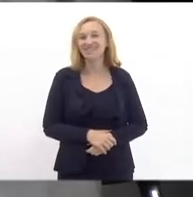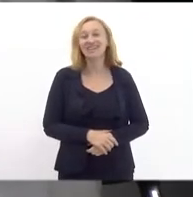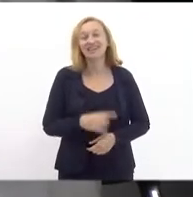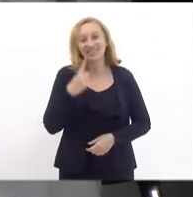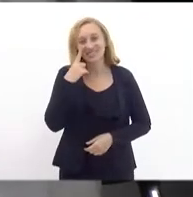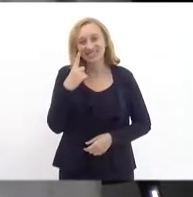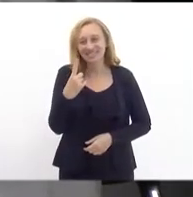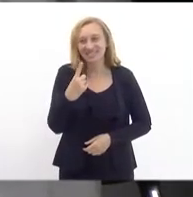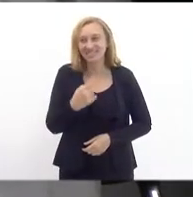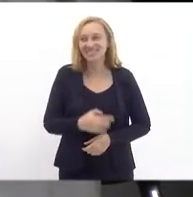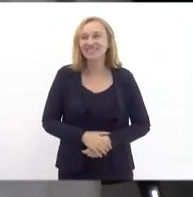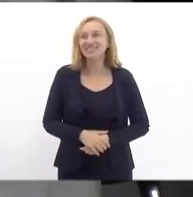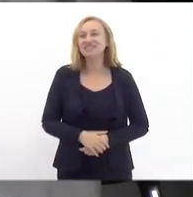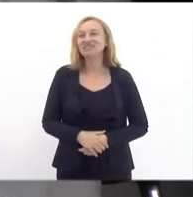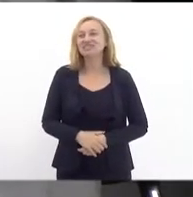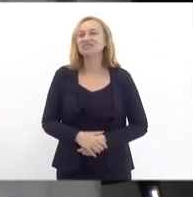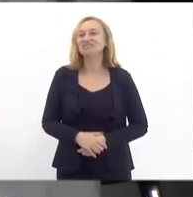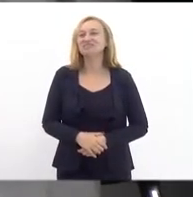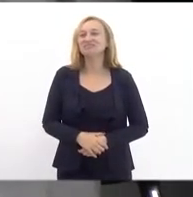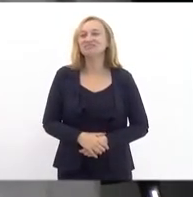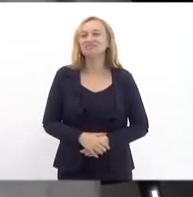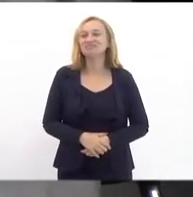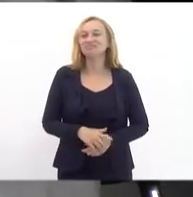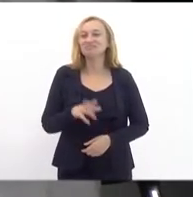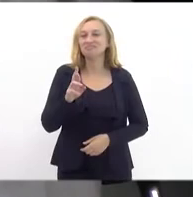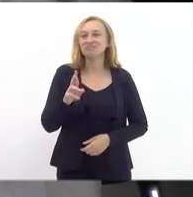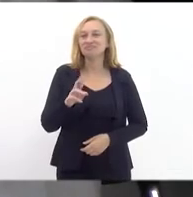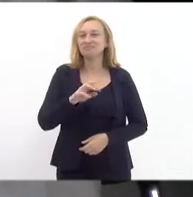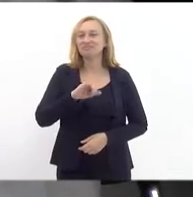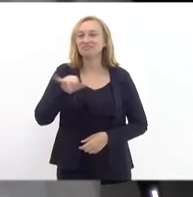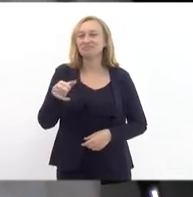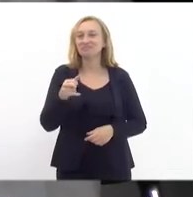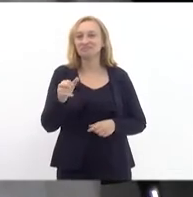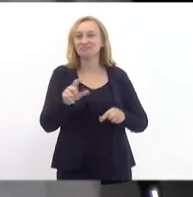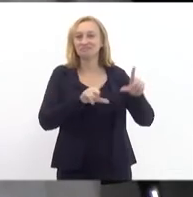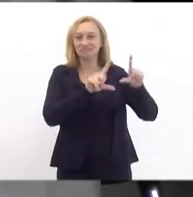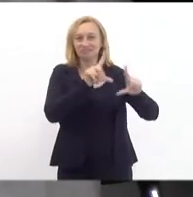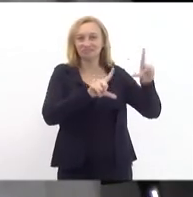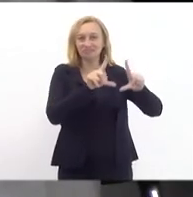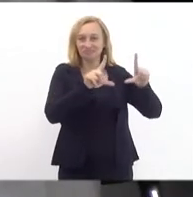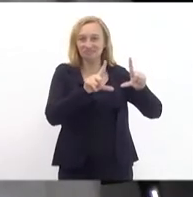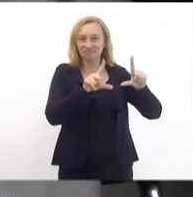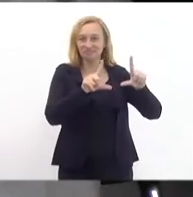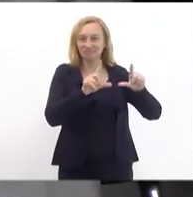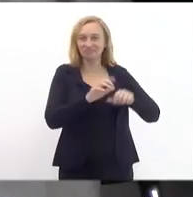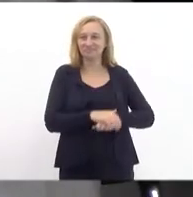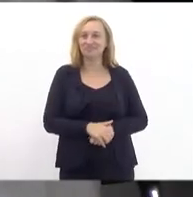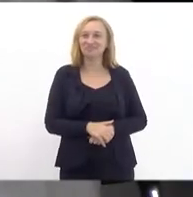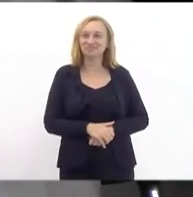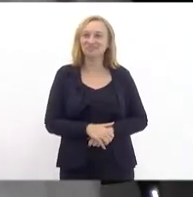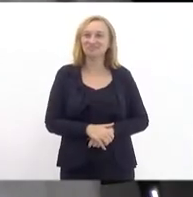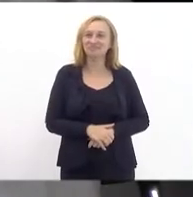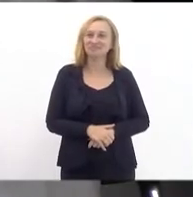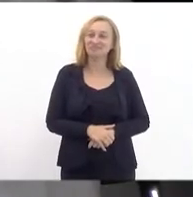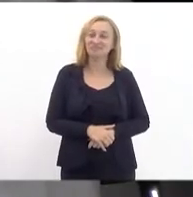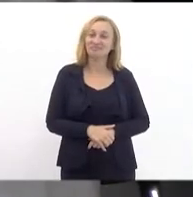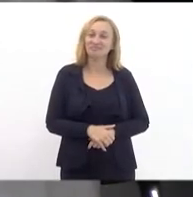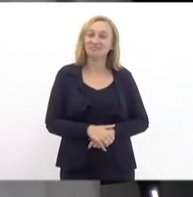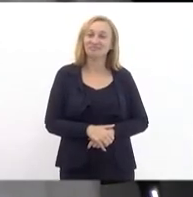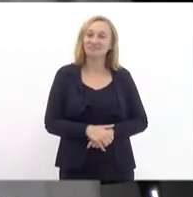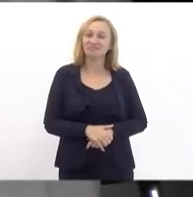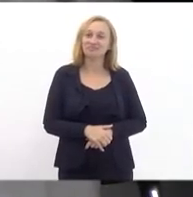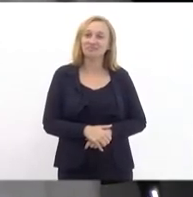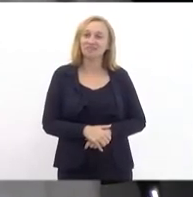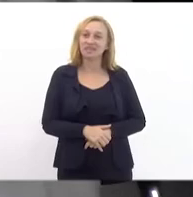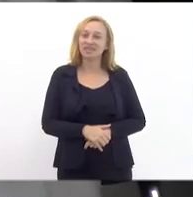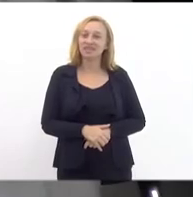assisti um RJTV e fui aqui, deputada Lucinha, ao